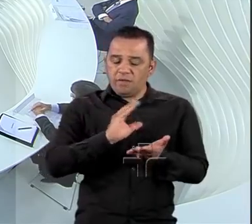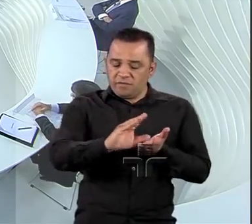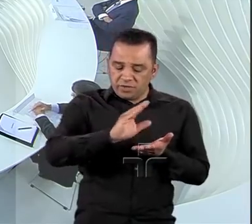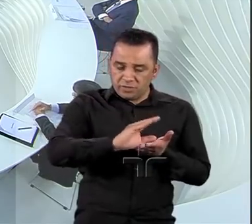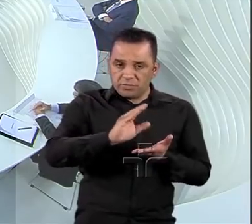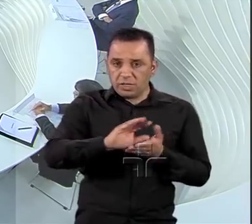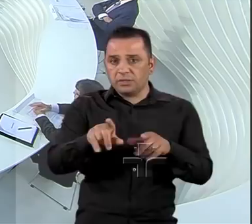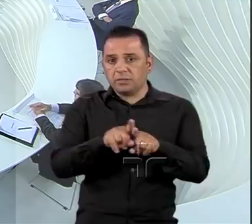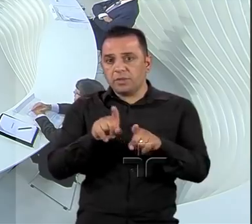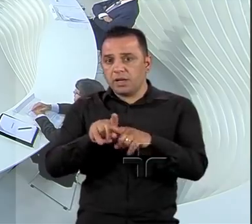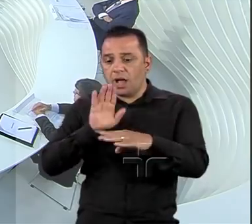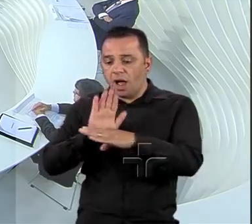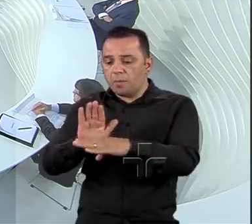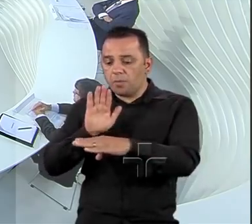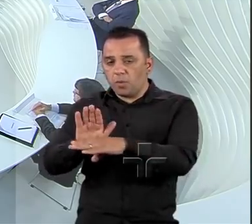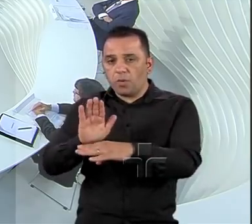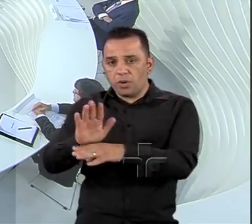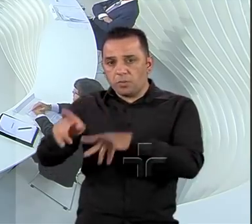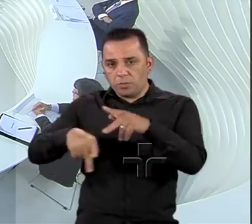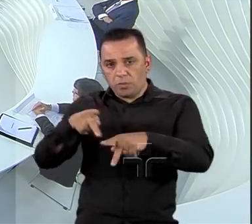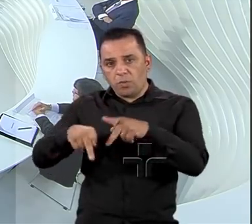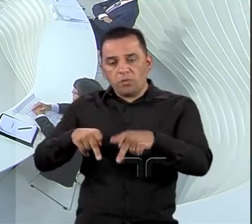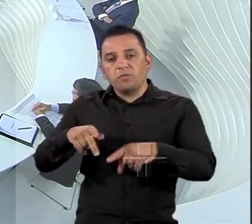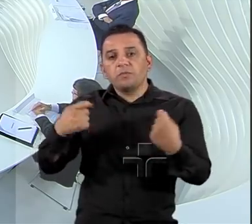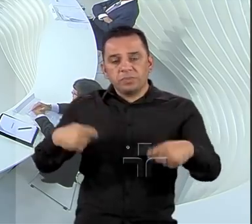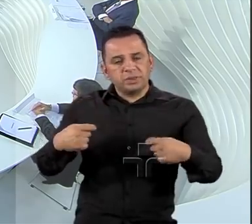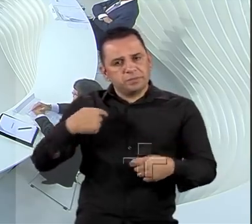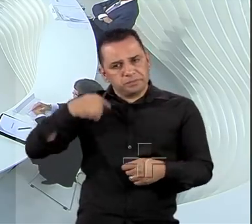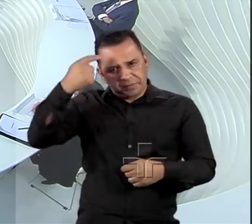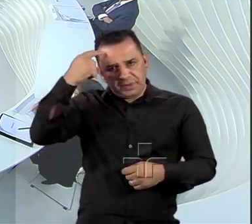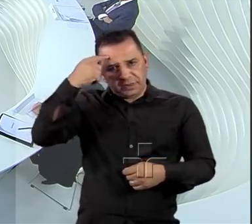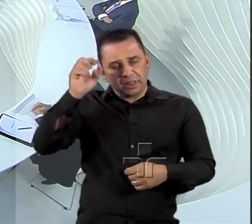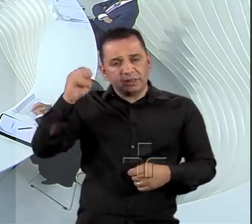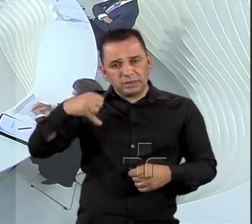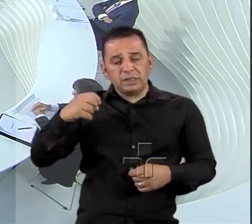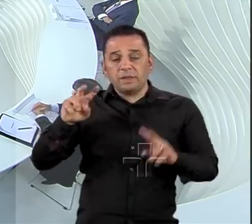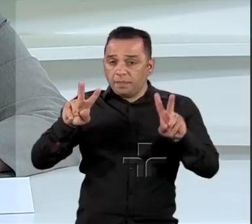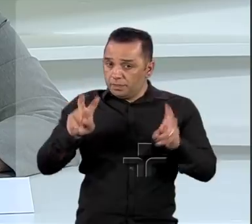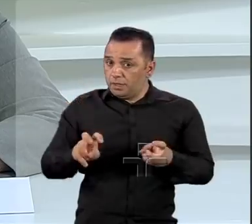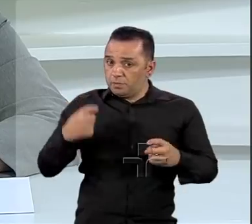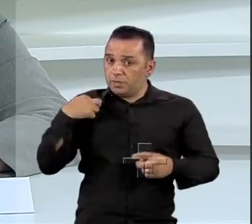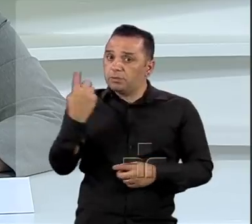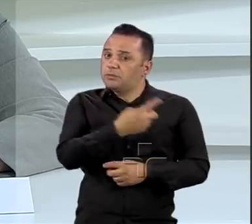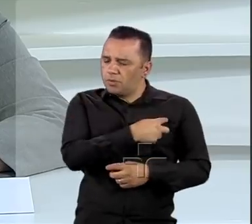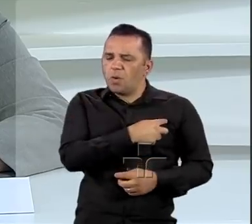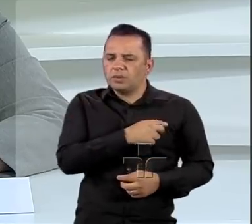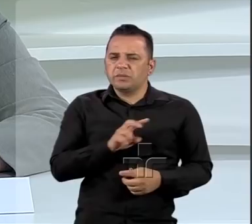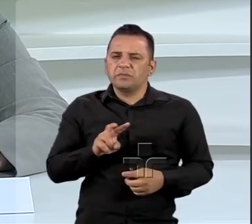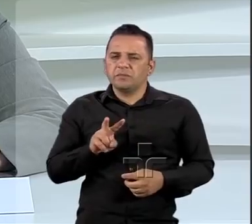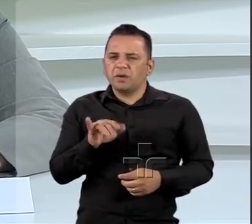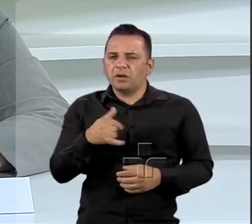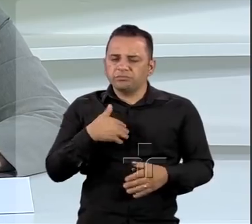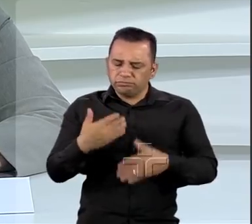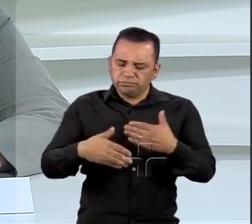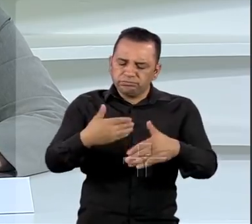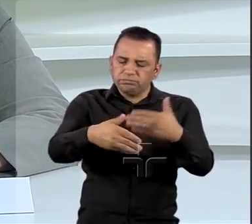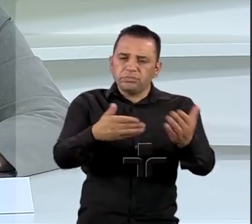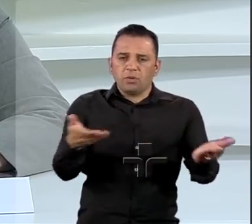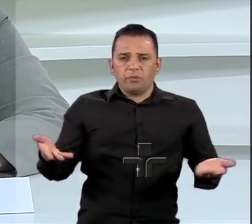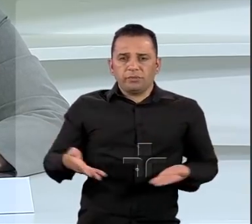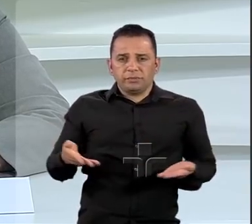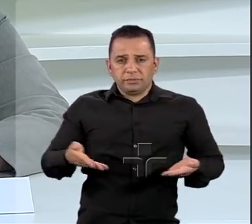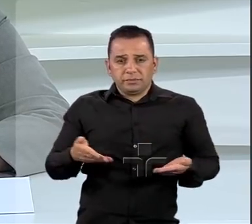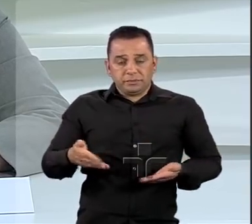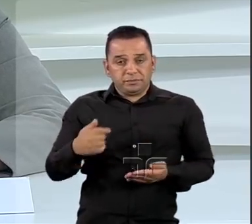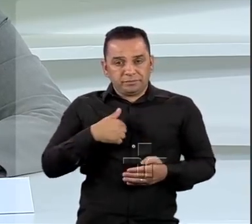assistência à população precise ser devidamente considerada, tema que a gente certamente vai passar aqui hoje. De olho